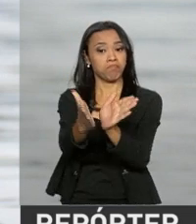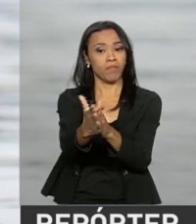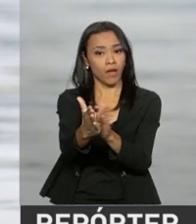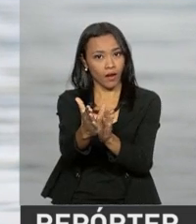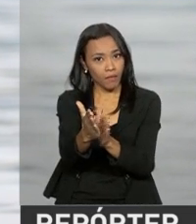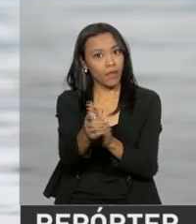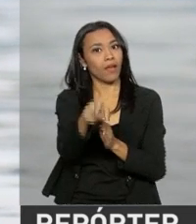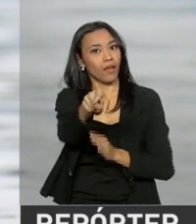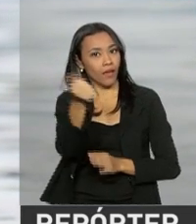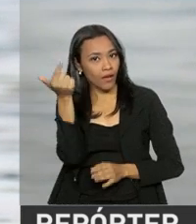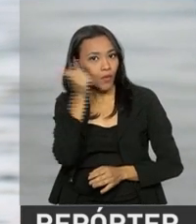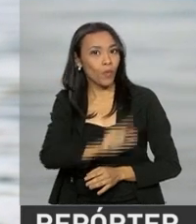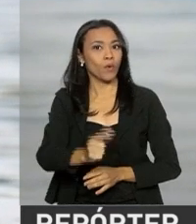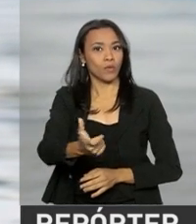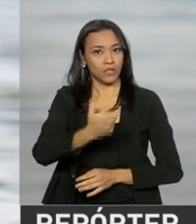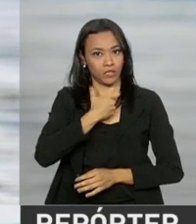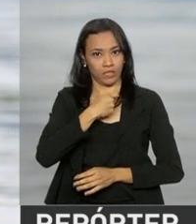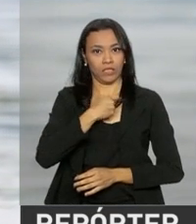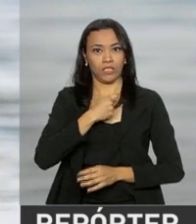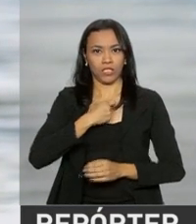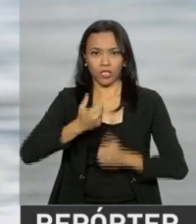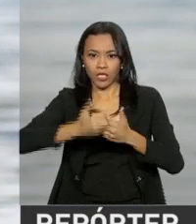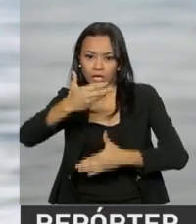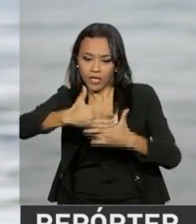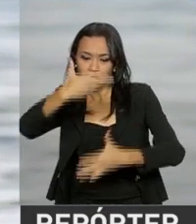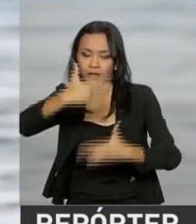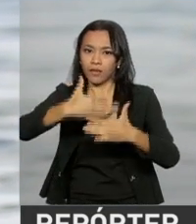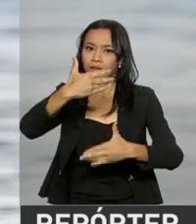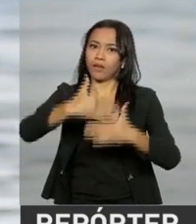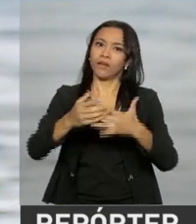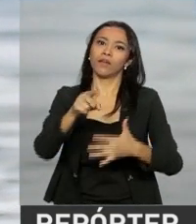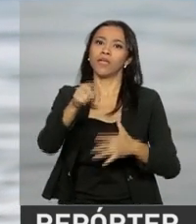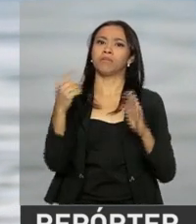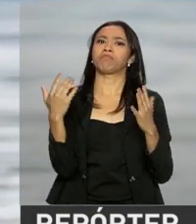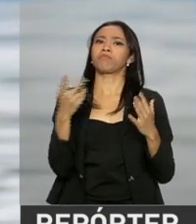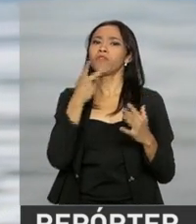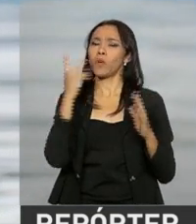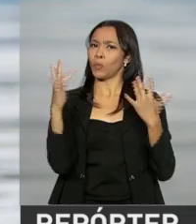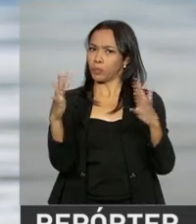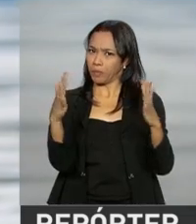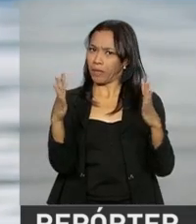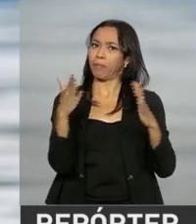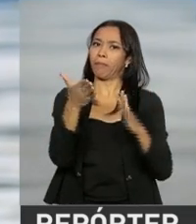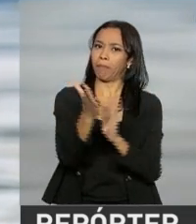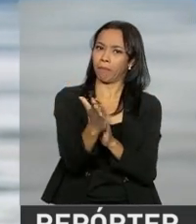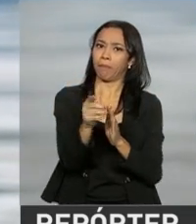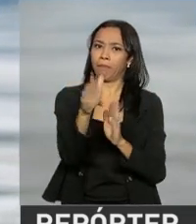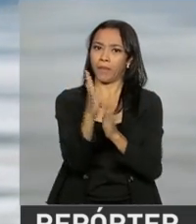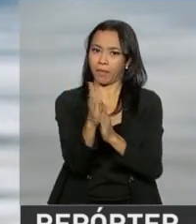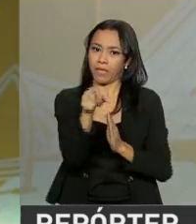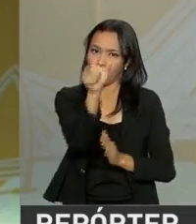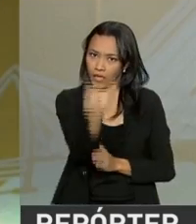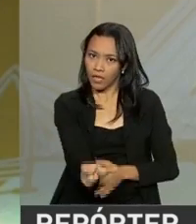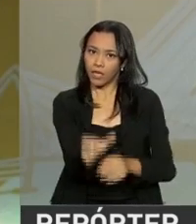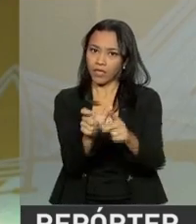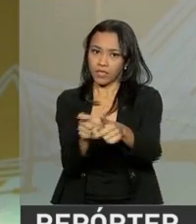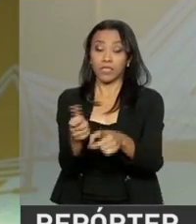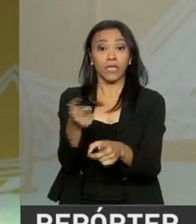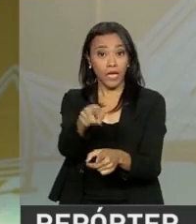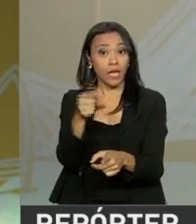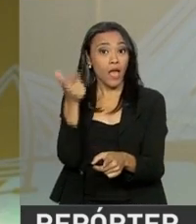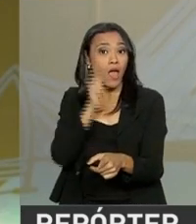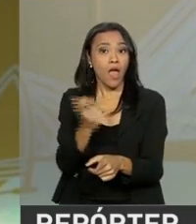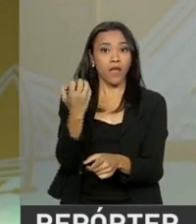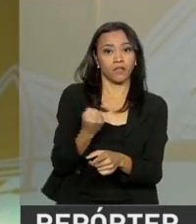comemorou muito essa medalha nas redes sociais. Ele comemorou, disse que parabenizou o atleta, que é bolsa